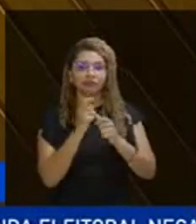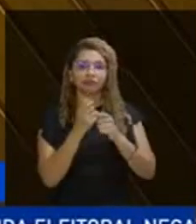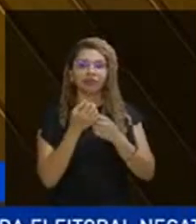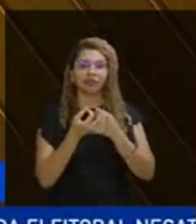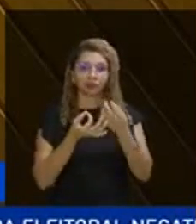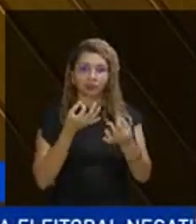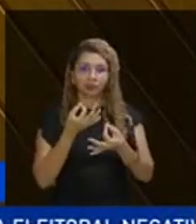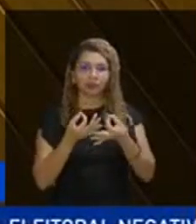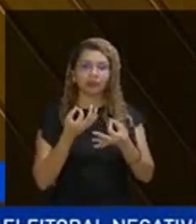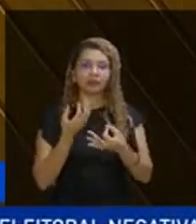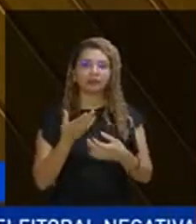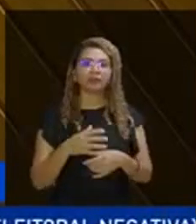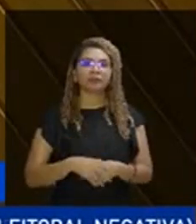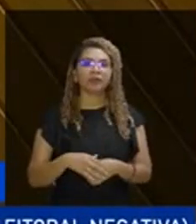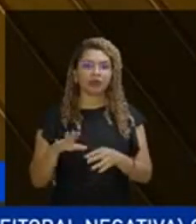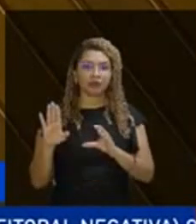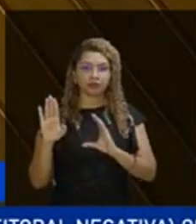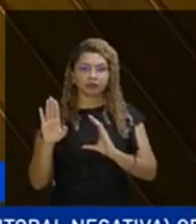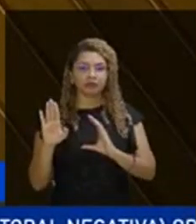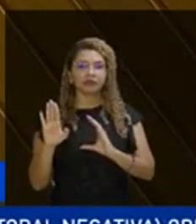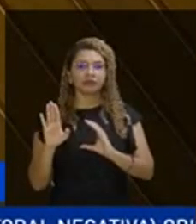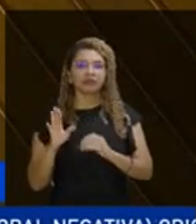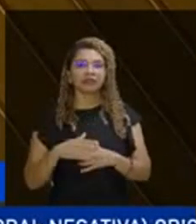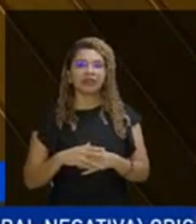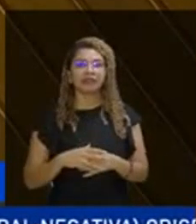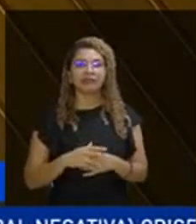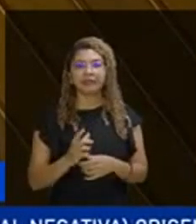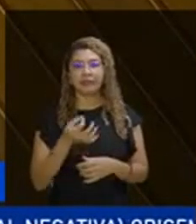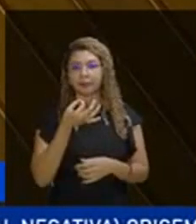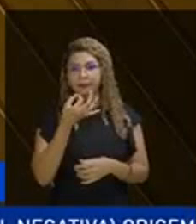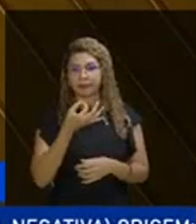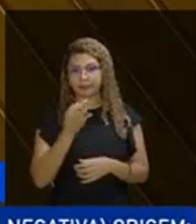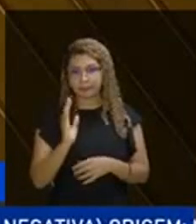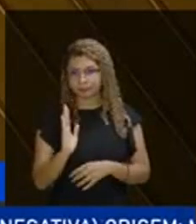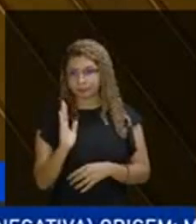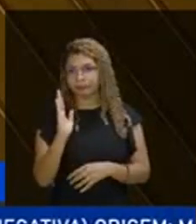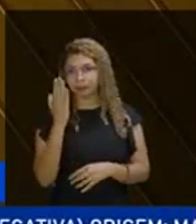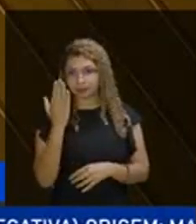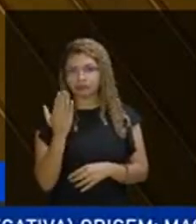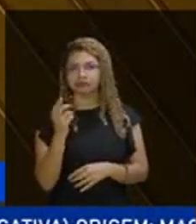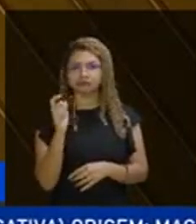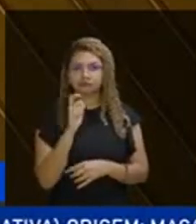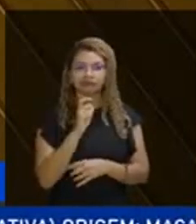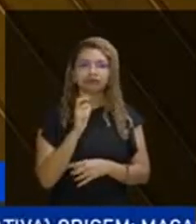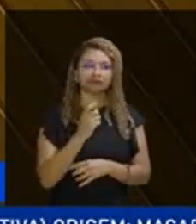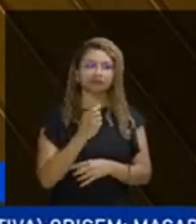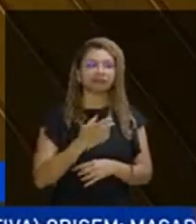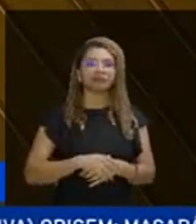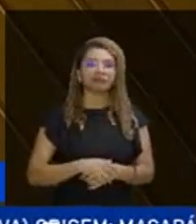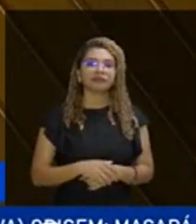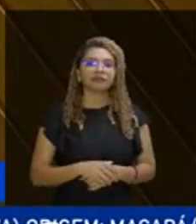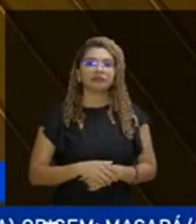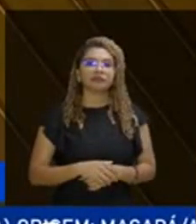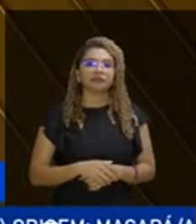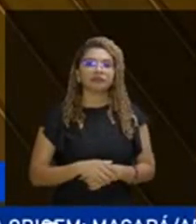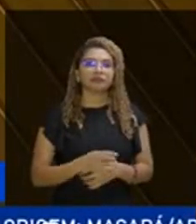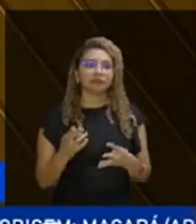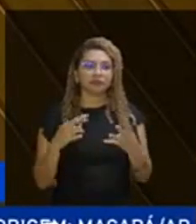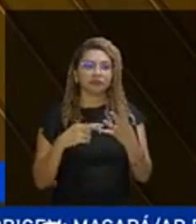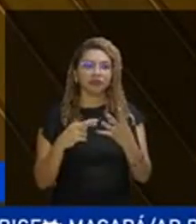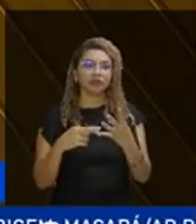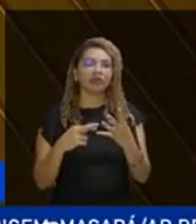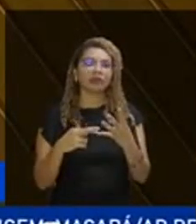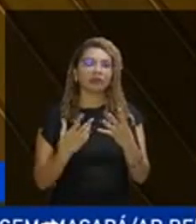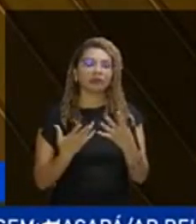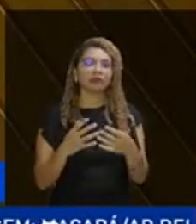Representado recorrido a afirmações veementemente falsas, fecho aspas. Com esses argumentos, requeriu o provimento do recurso. A